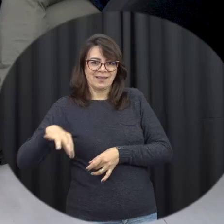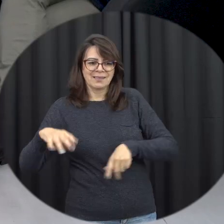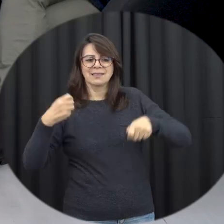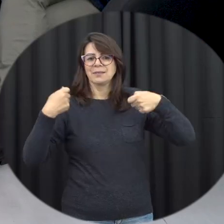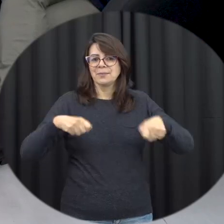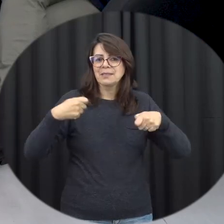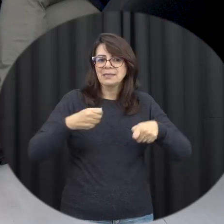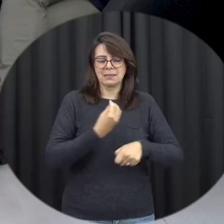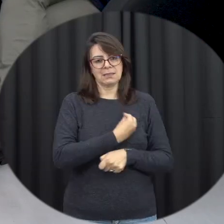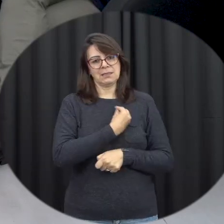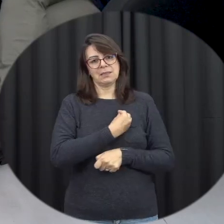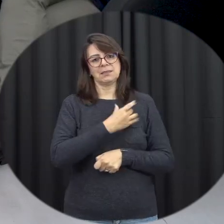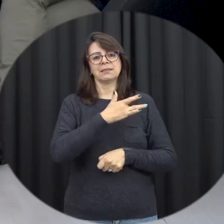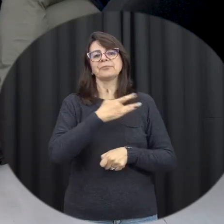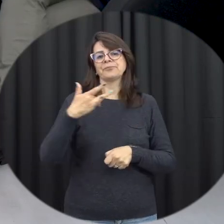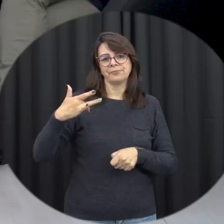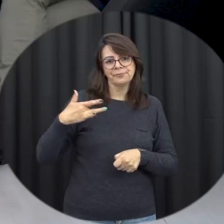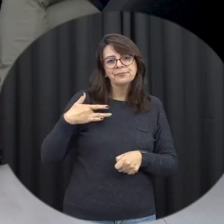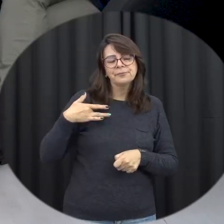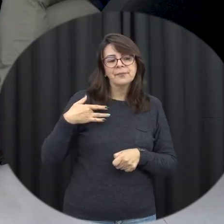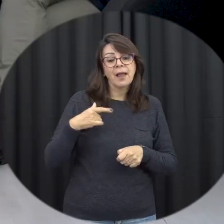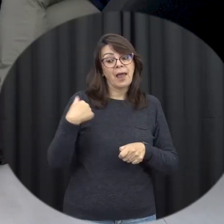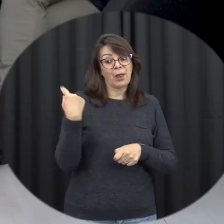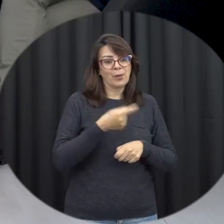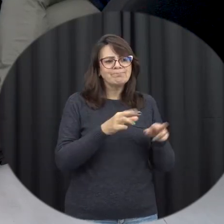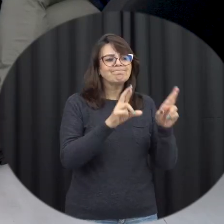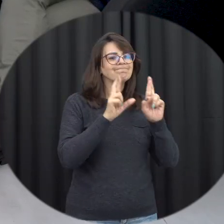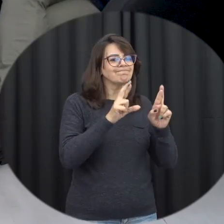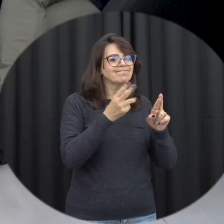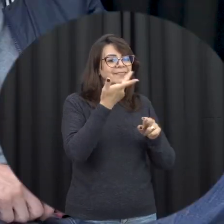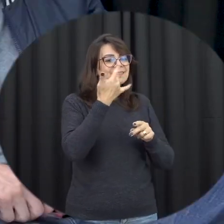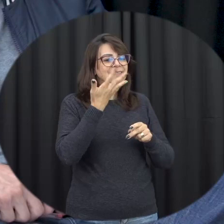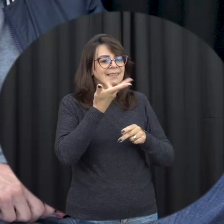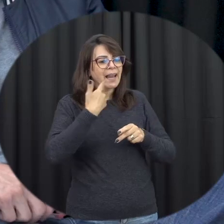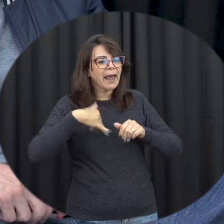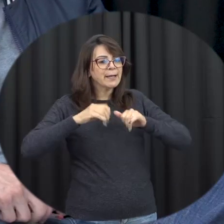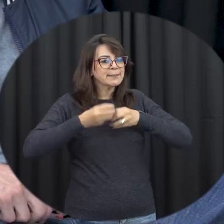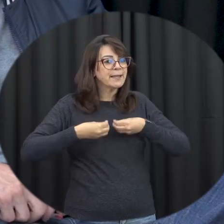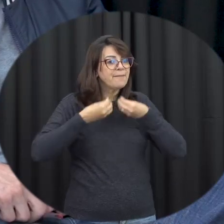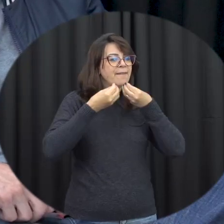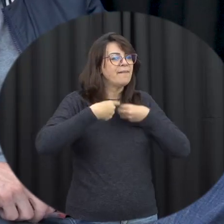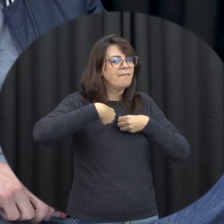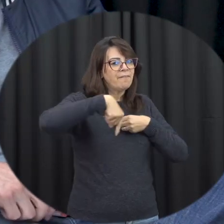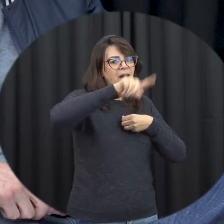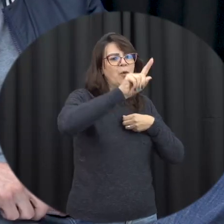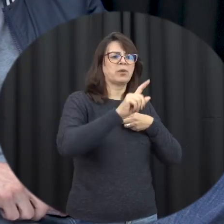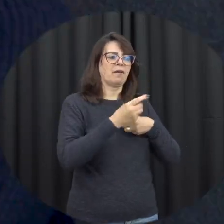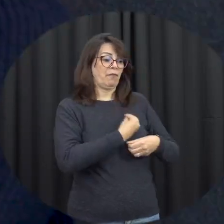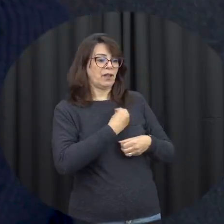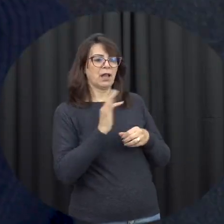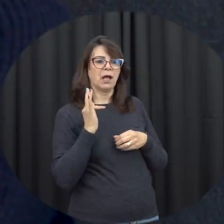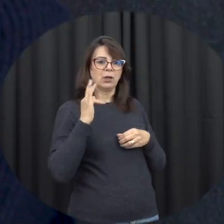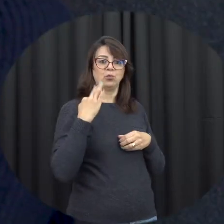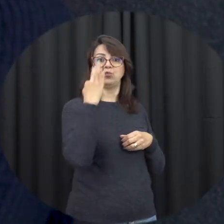na necessidade de uma vida mais saudável. E a gente espera que essas crianças levem isso à